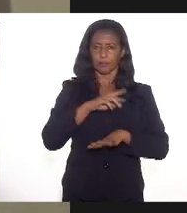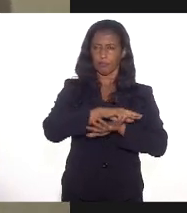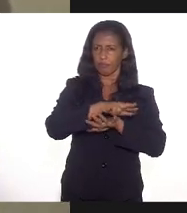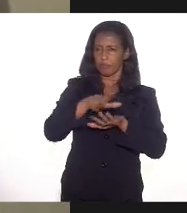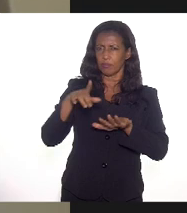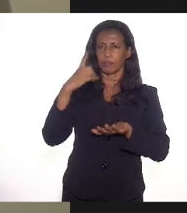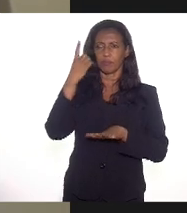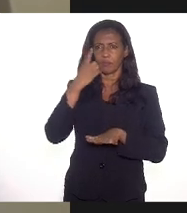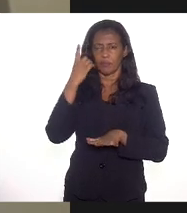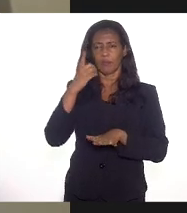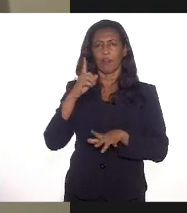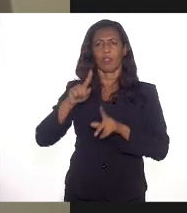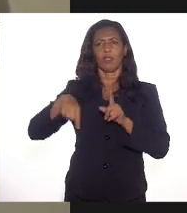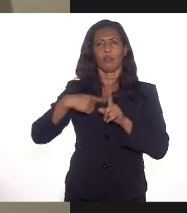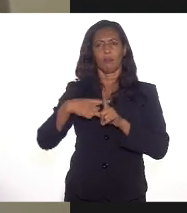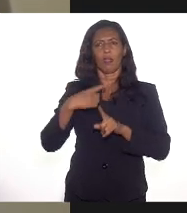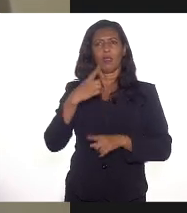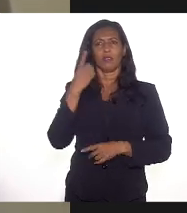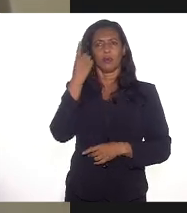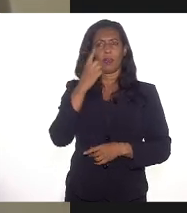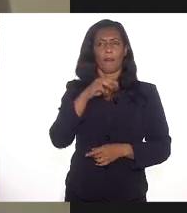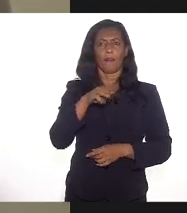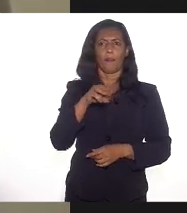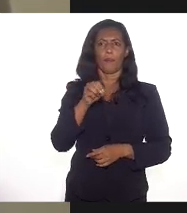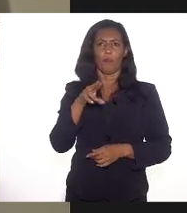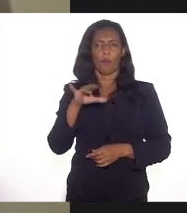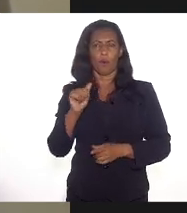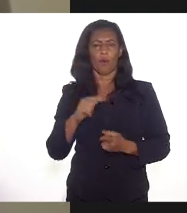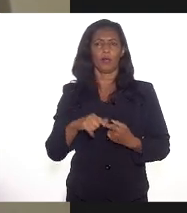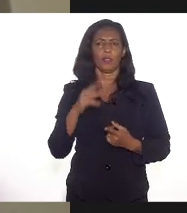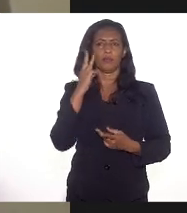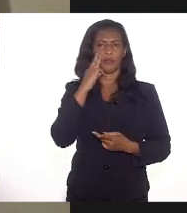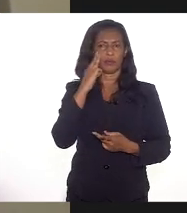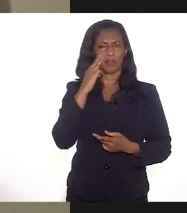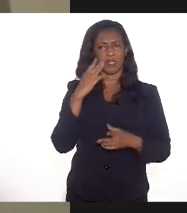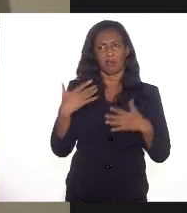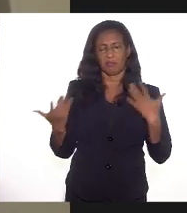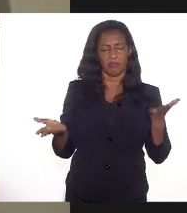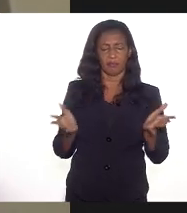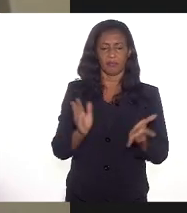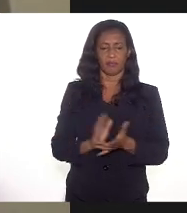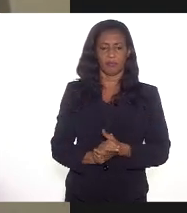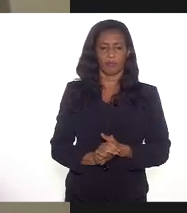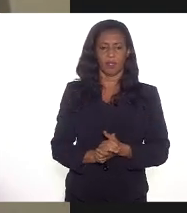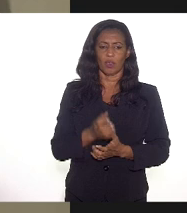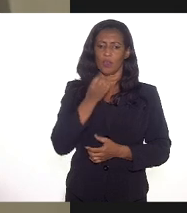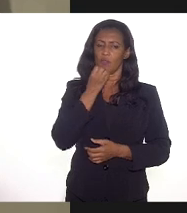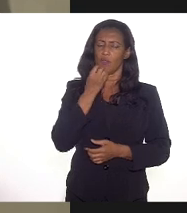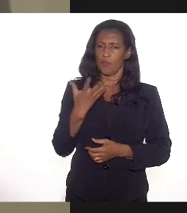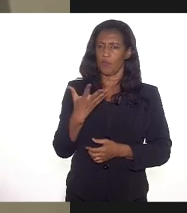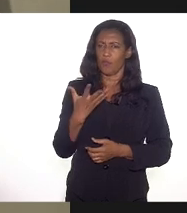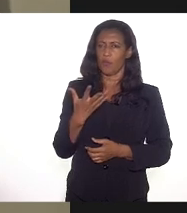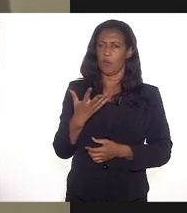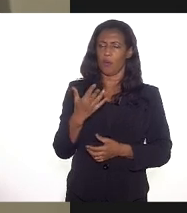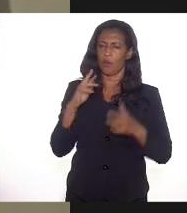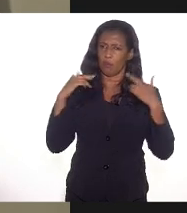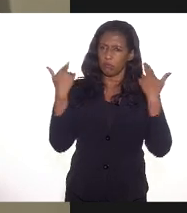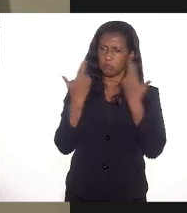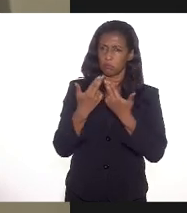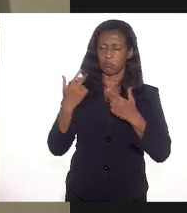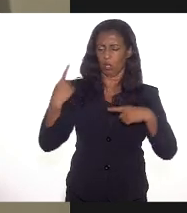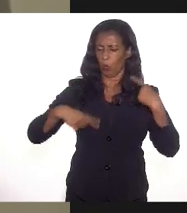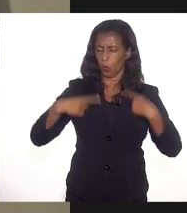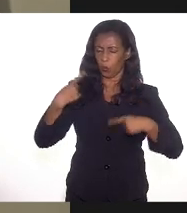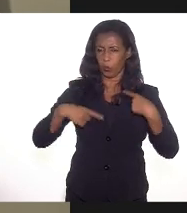deputados, inclusive a deputada Mônica, deputado Valdec, enfim... Foi uma boa audiência pública, muito boa, um